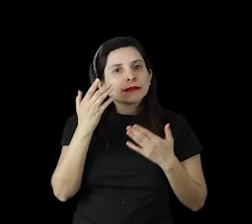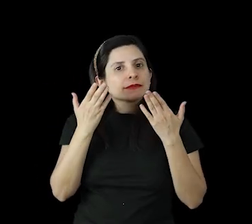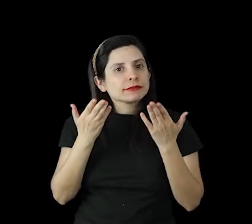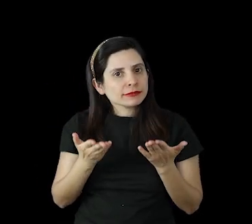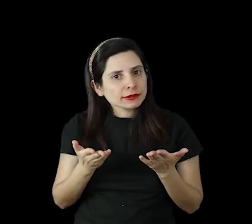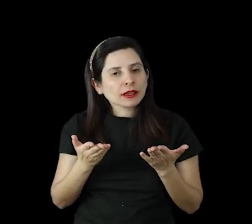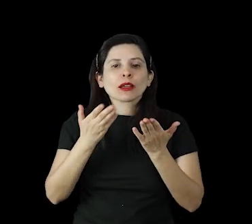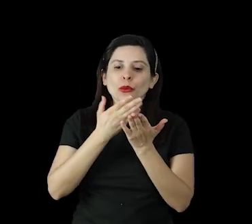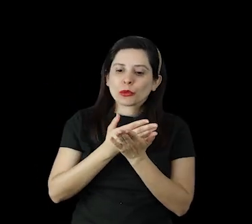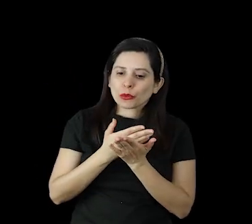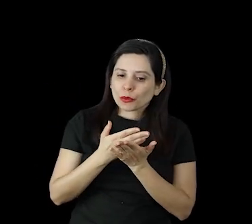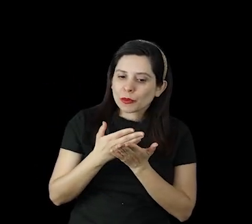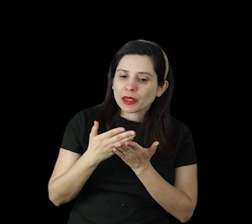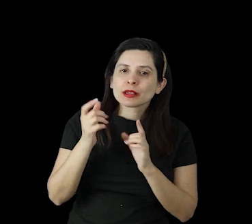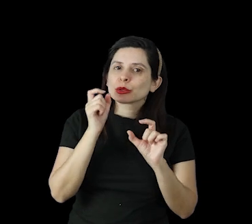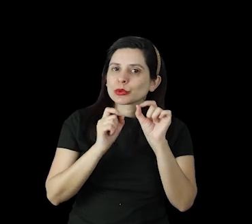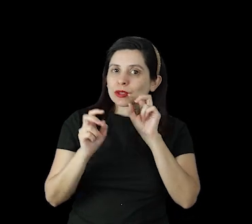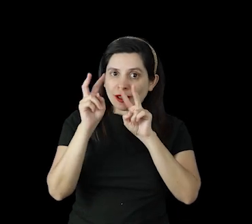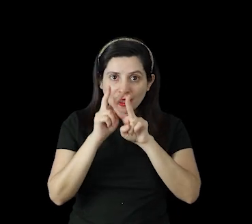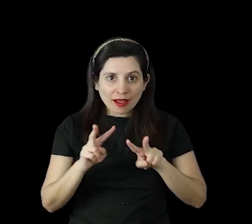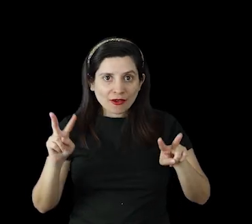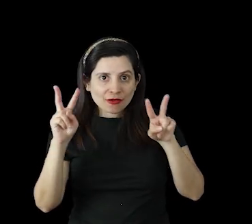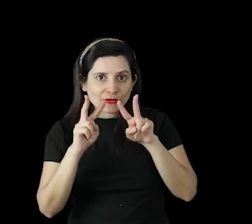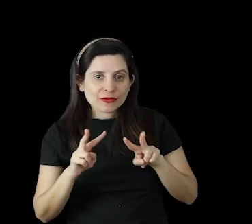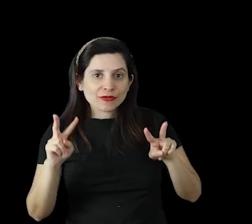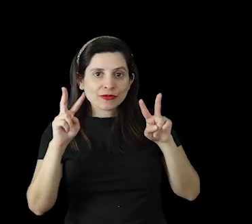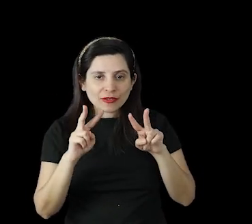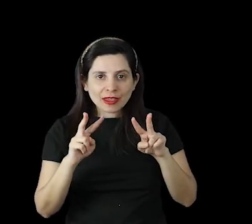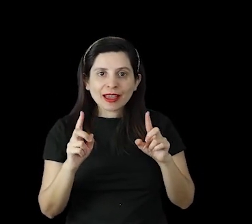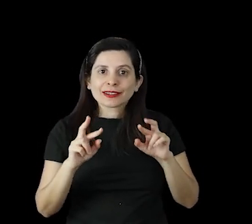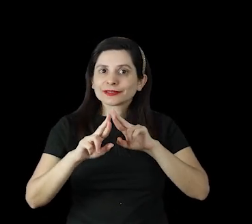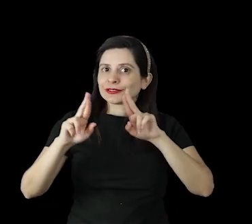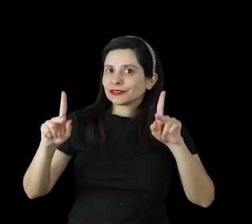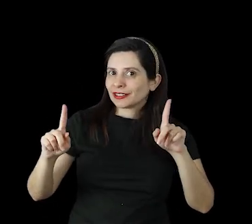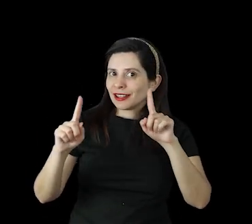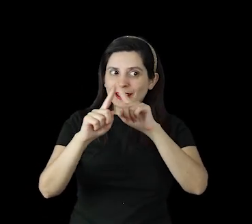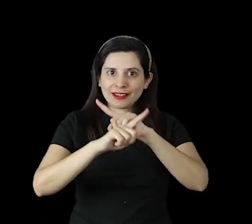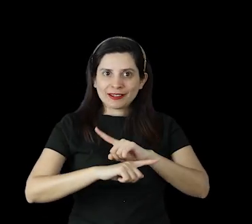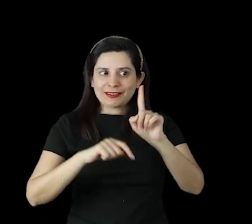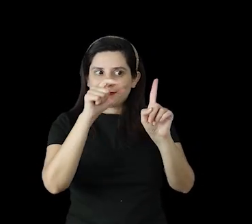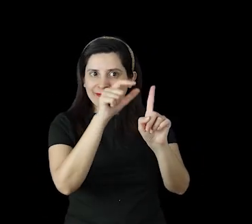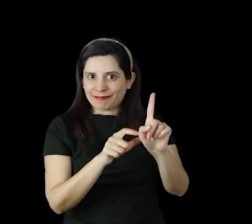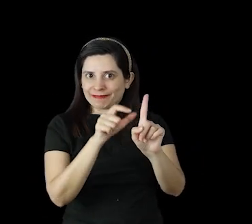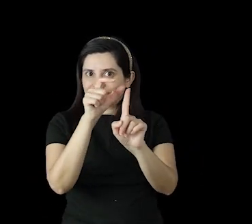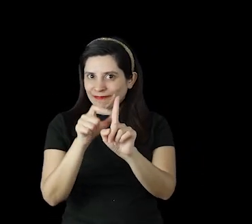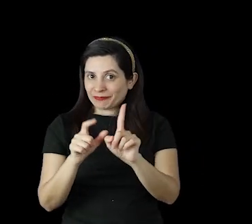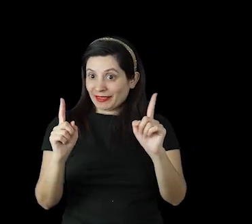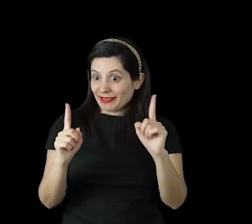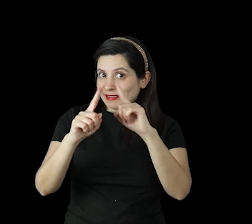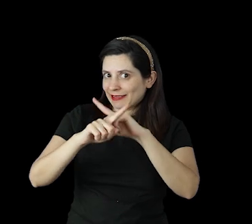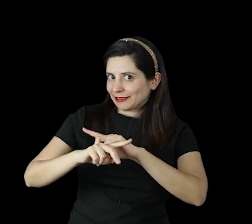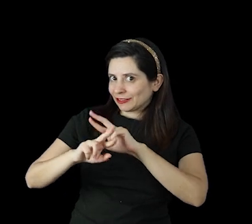aí você começa a ver as contradições dos personagens. E a